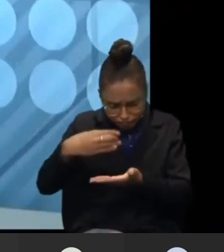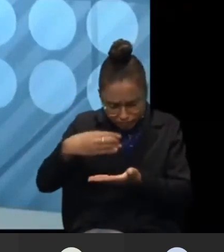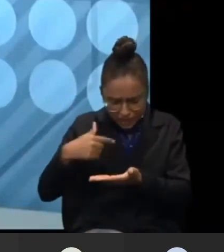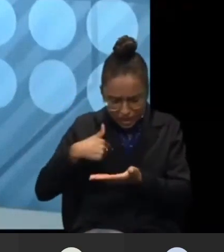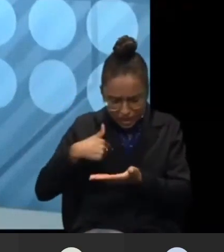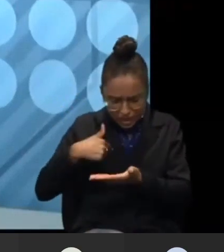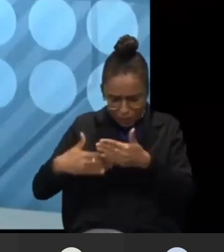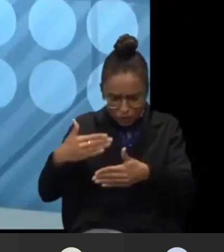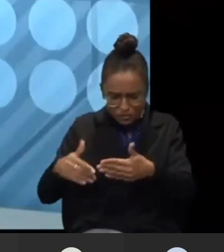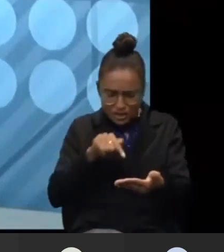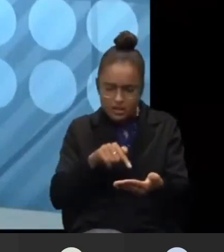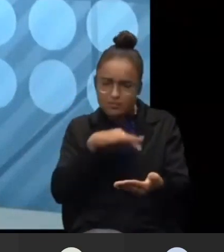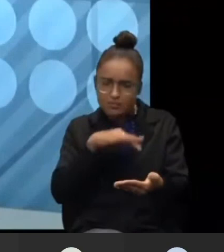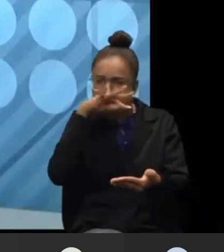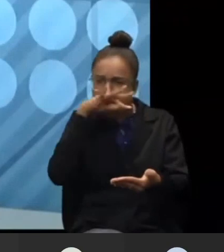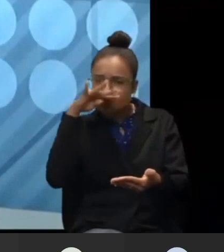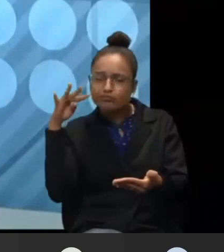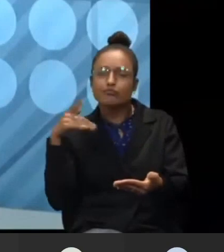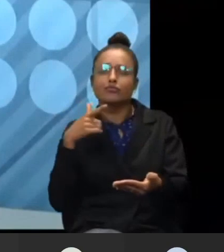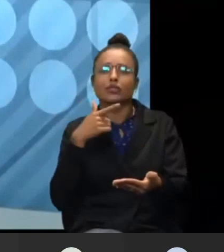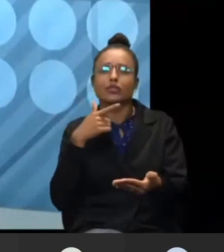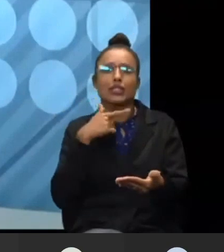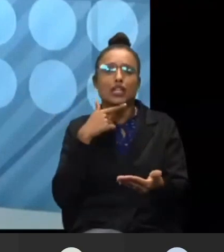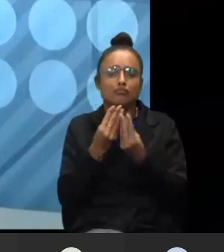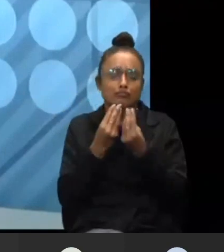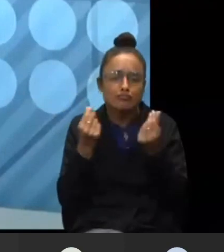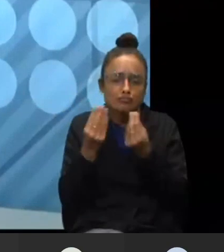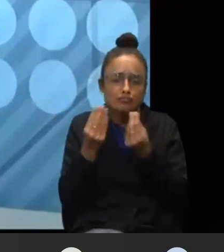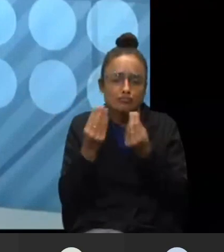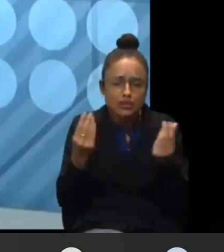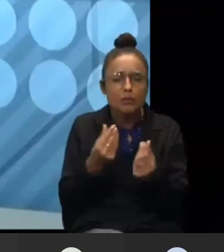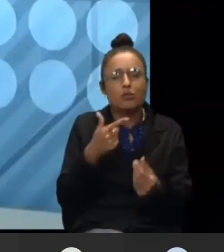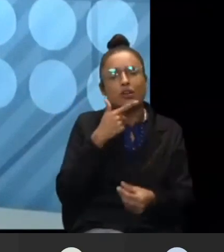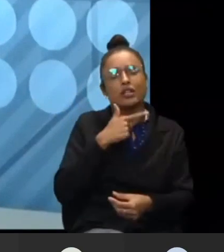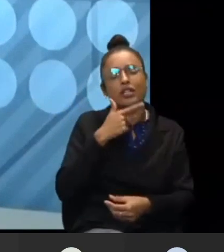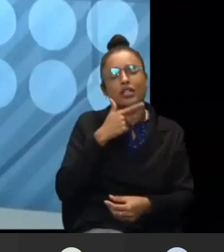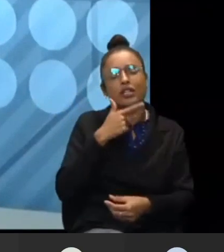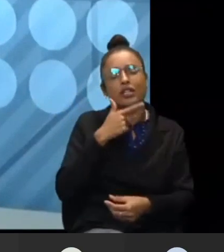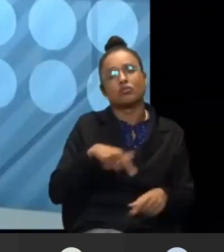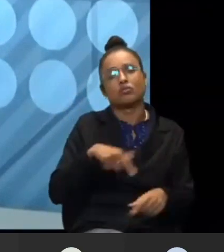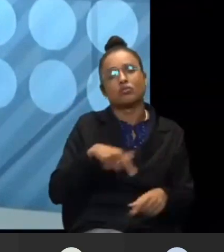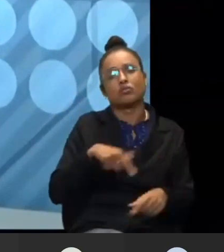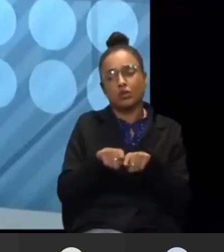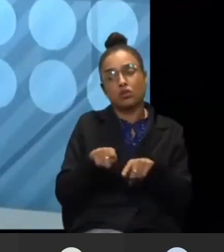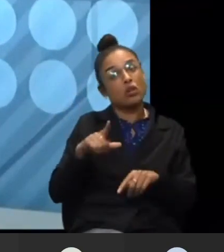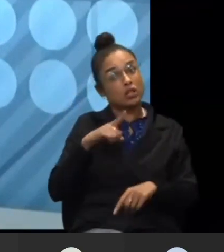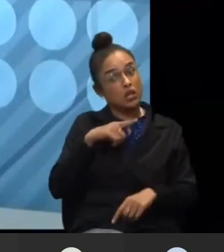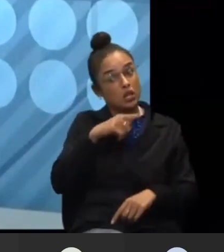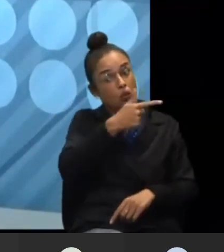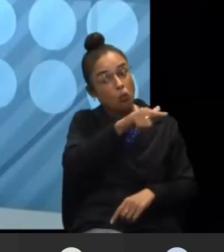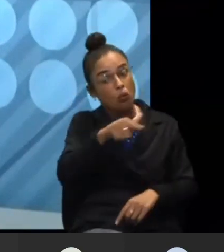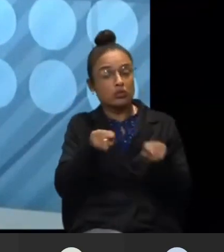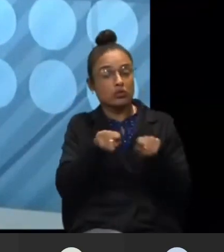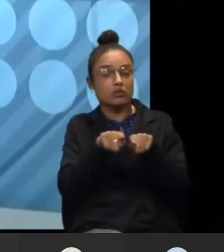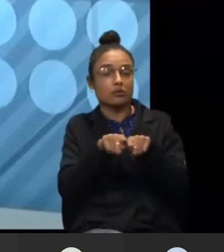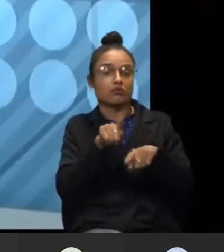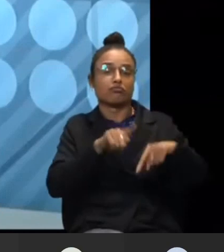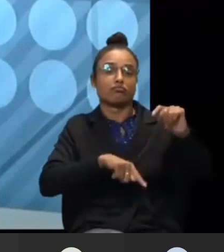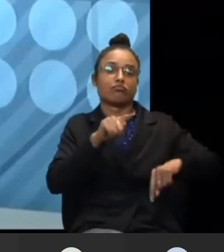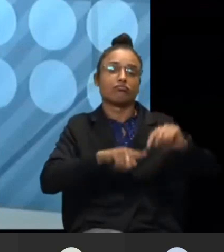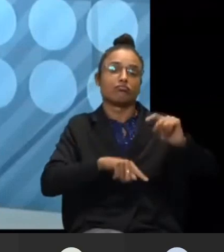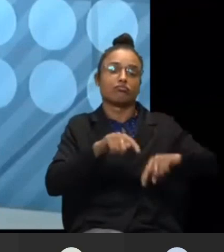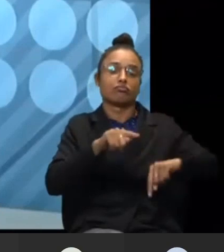é interessante para o produto. Alguns outros produtos esperam também que tenham a rancidez oxidativa, porque é